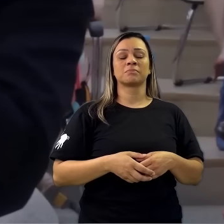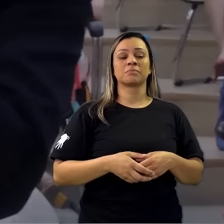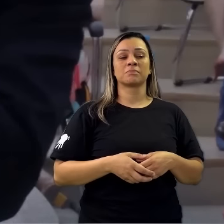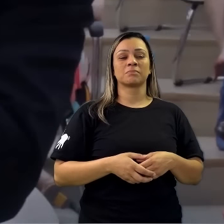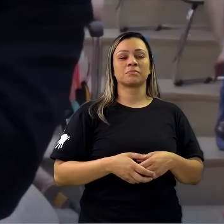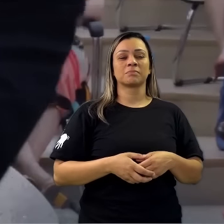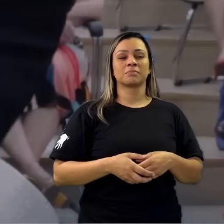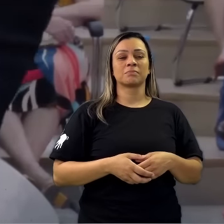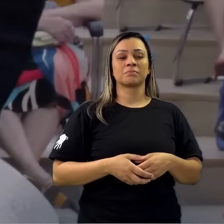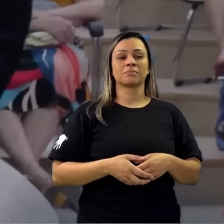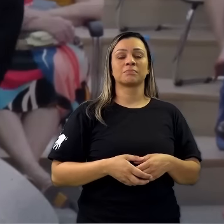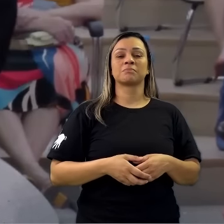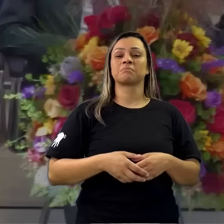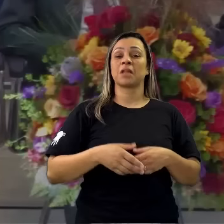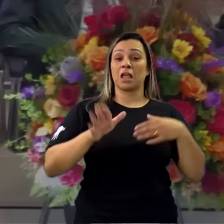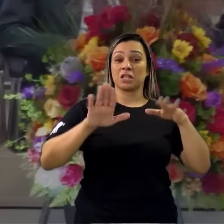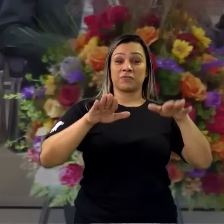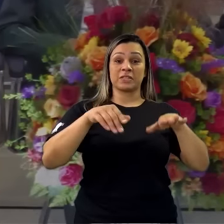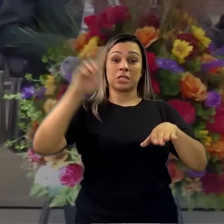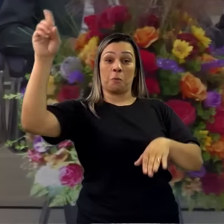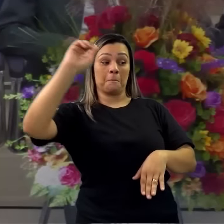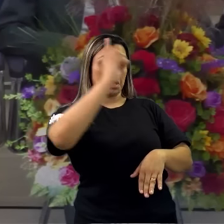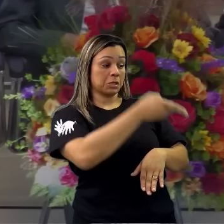senhor eu não vou mas o meu lenço vai